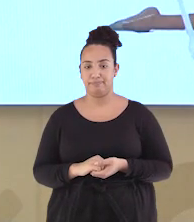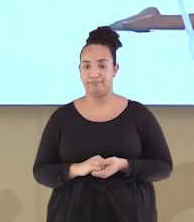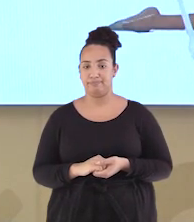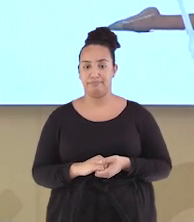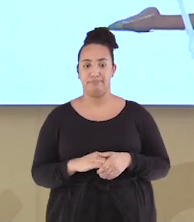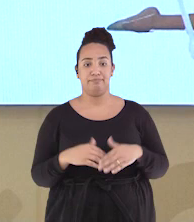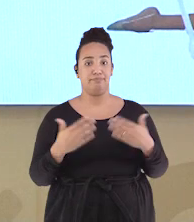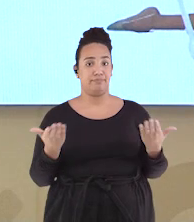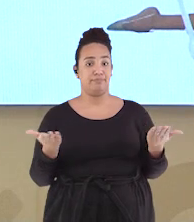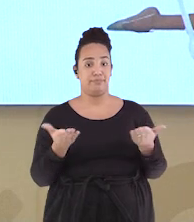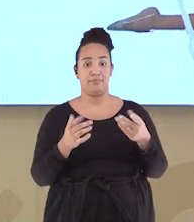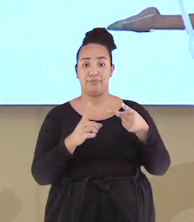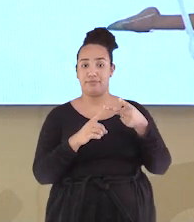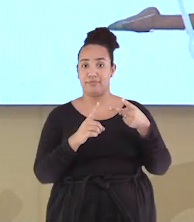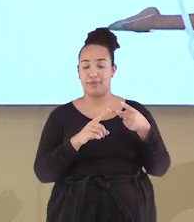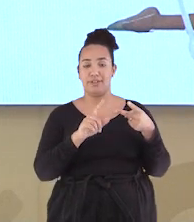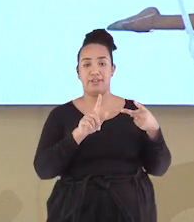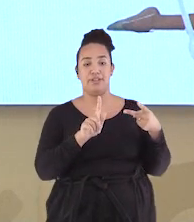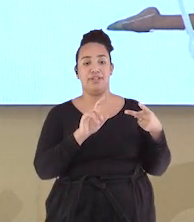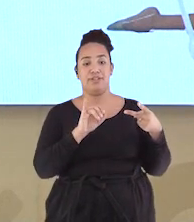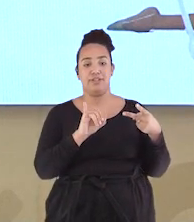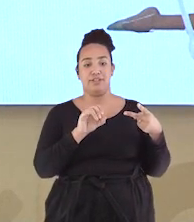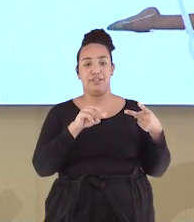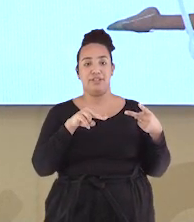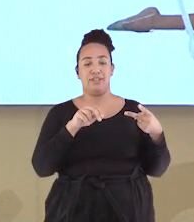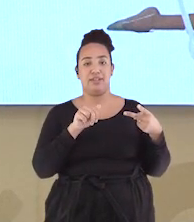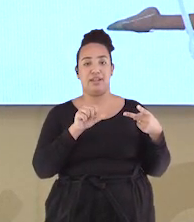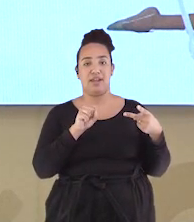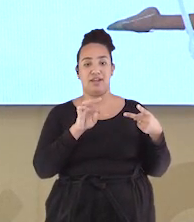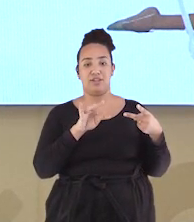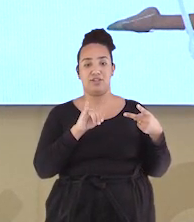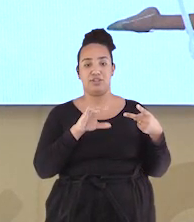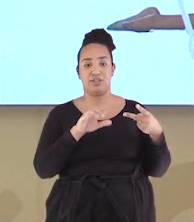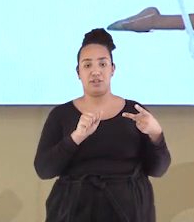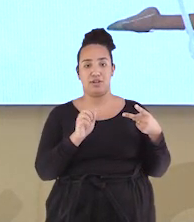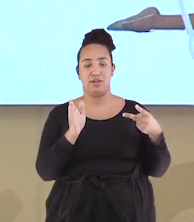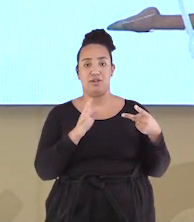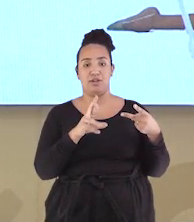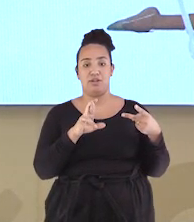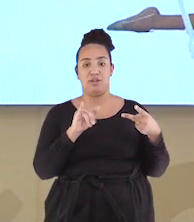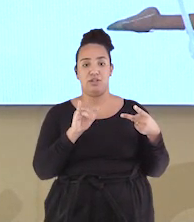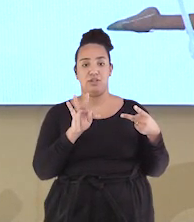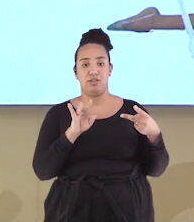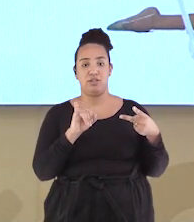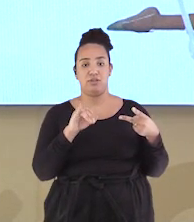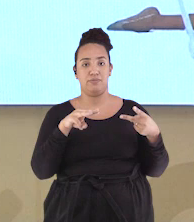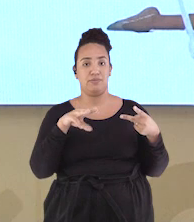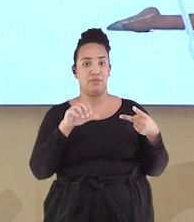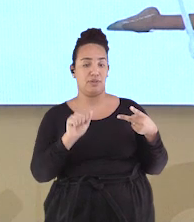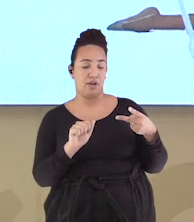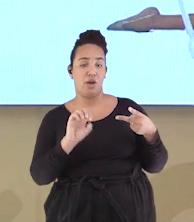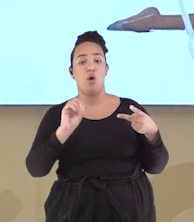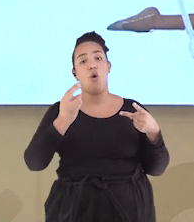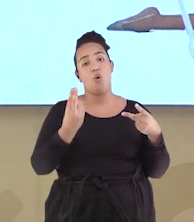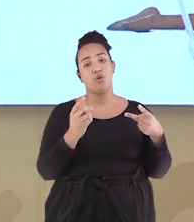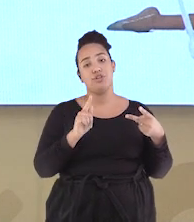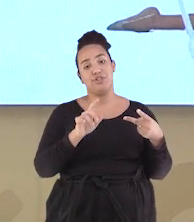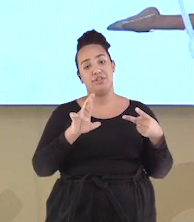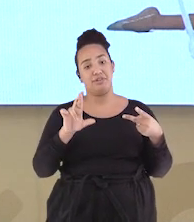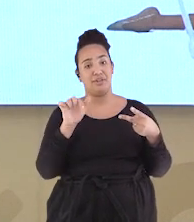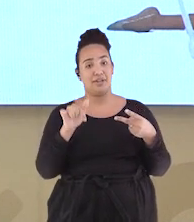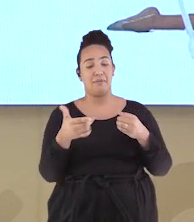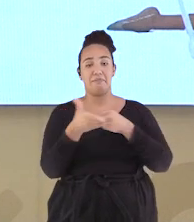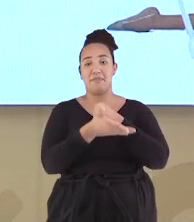Ginástica rítmica ou GR. Este é um tipo de ginástica que se inspira em movimentos baseados nos elementos do balé e da